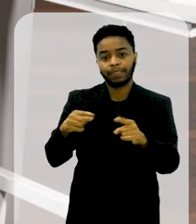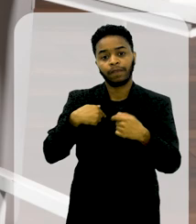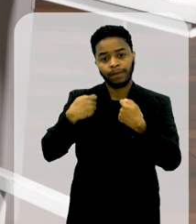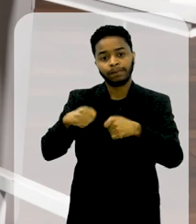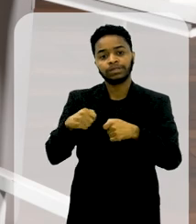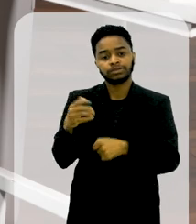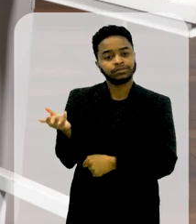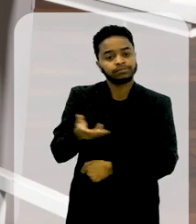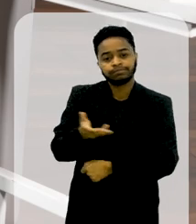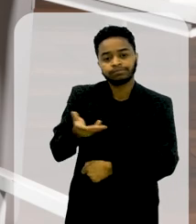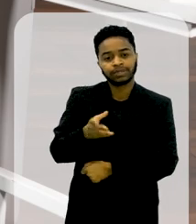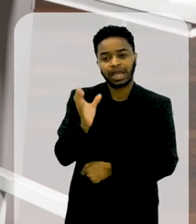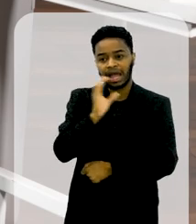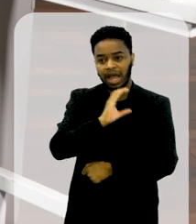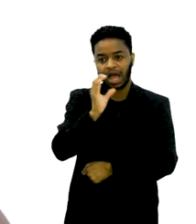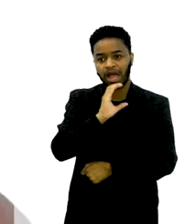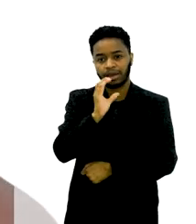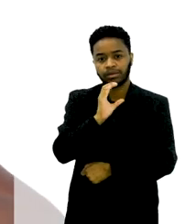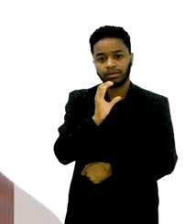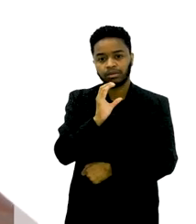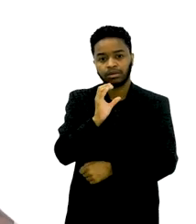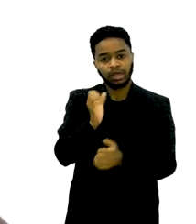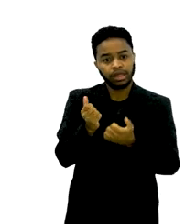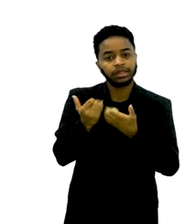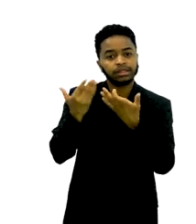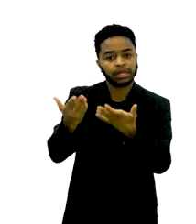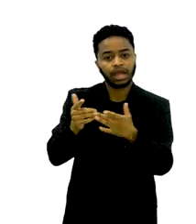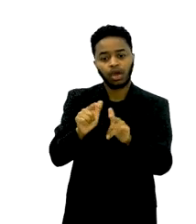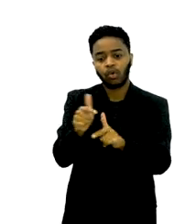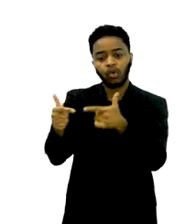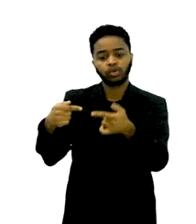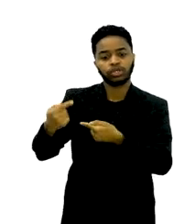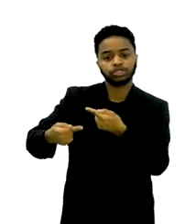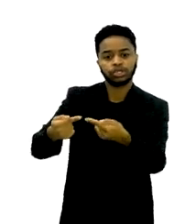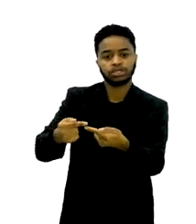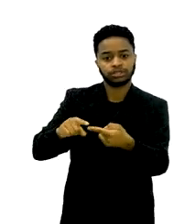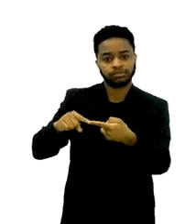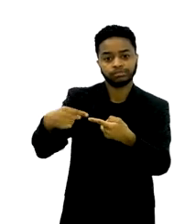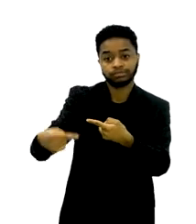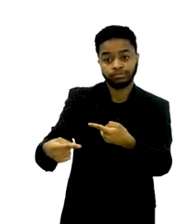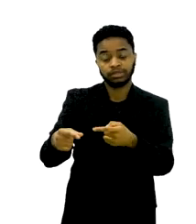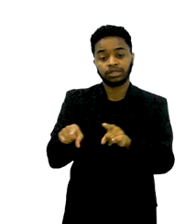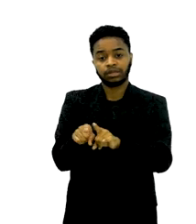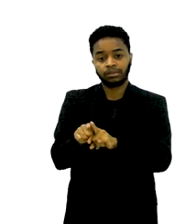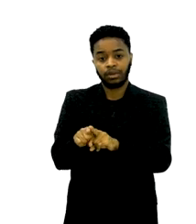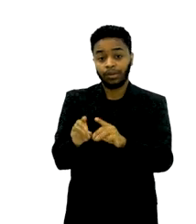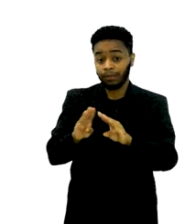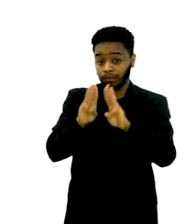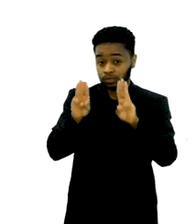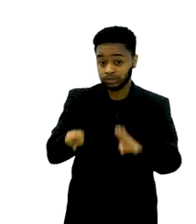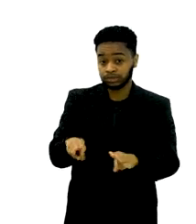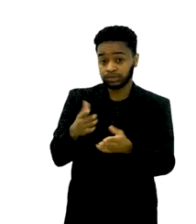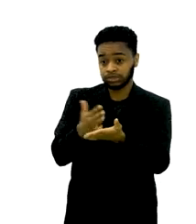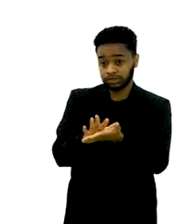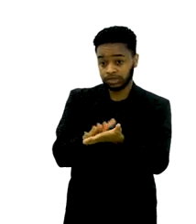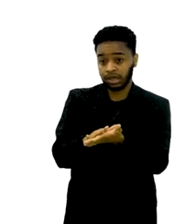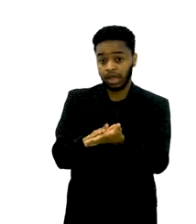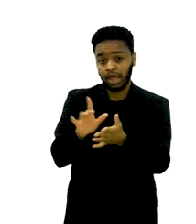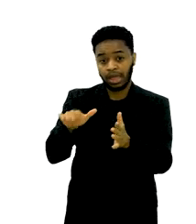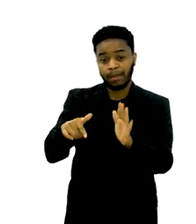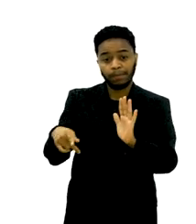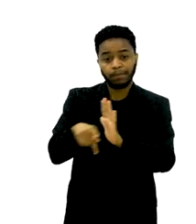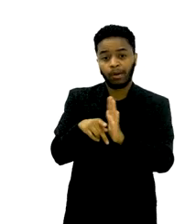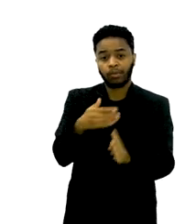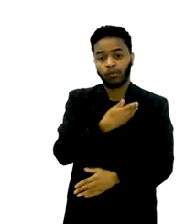pressa de deixar mas assim esse ligado vai continuar o prédio do Museu do Samba ele é um prédio do